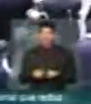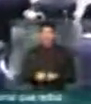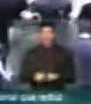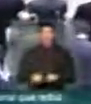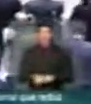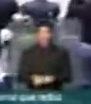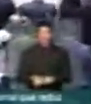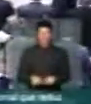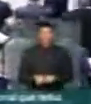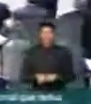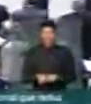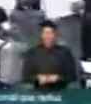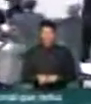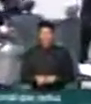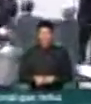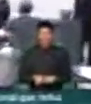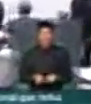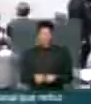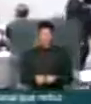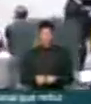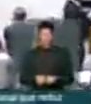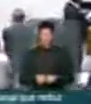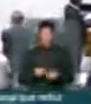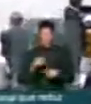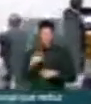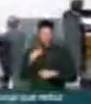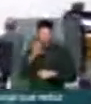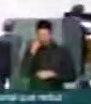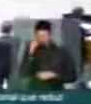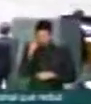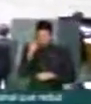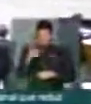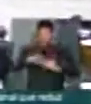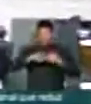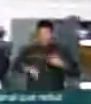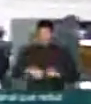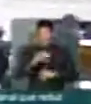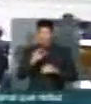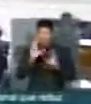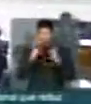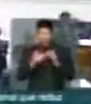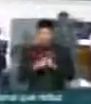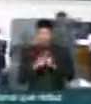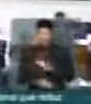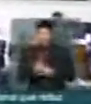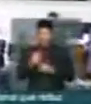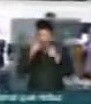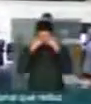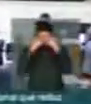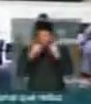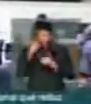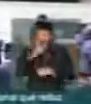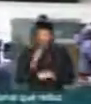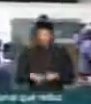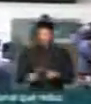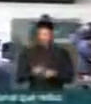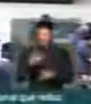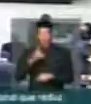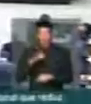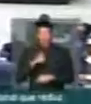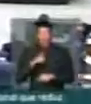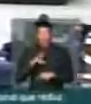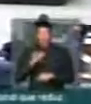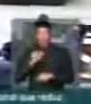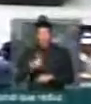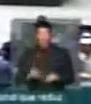preciso fazer um diagnóstico, e ninguém em sã consciência há de afastar o convencimento de que a violência no Brasil tem